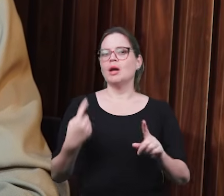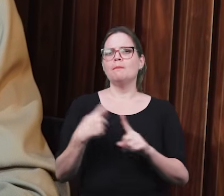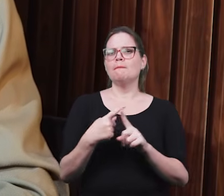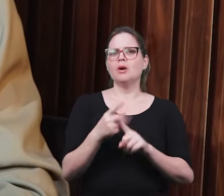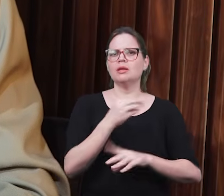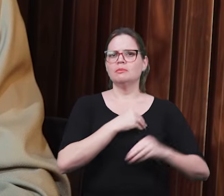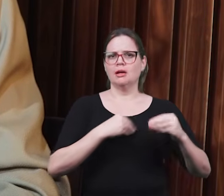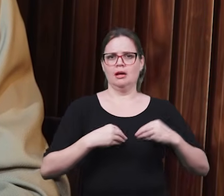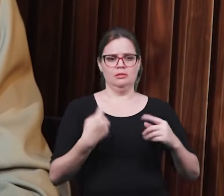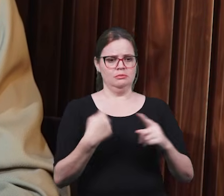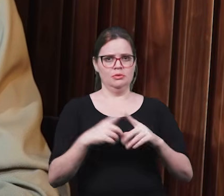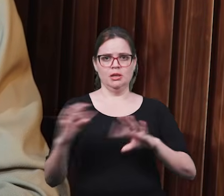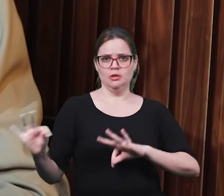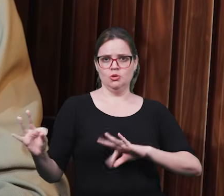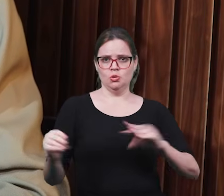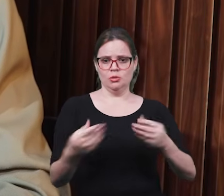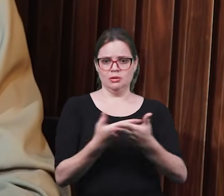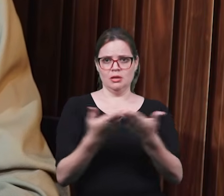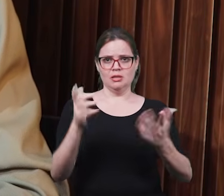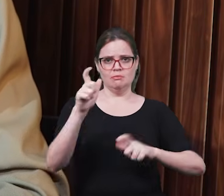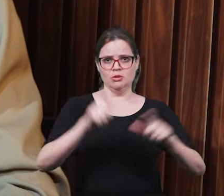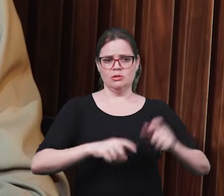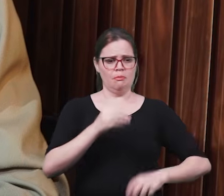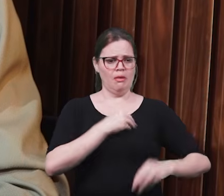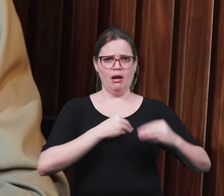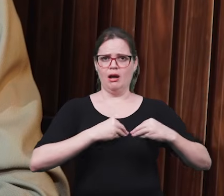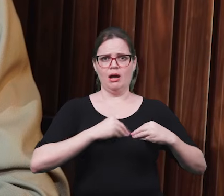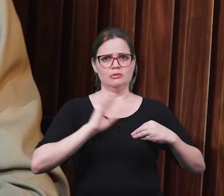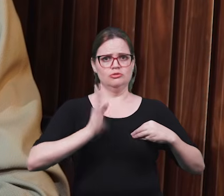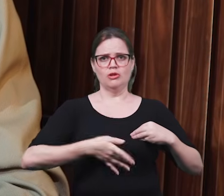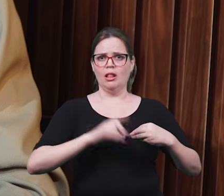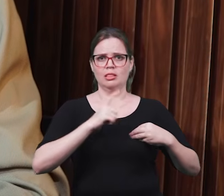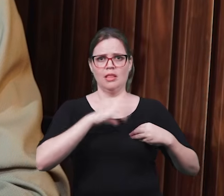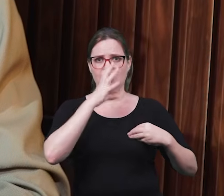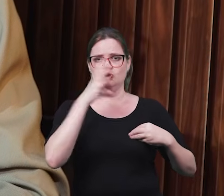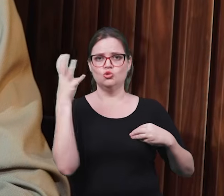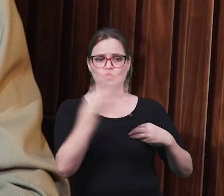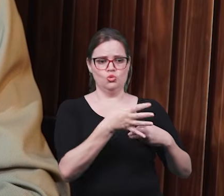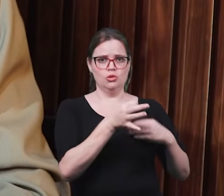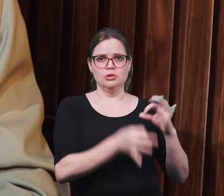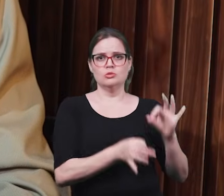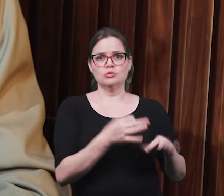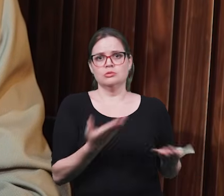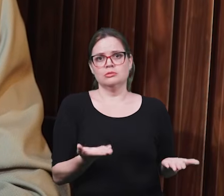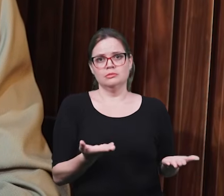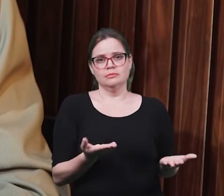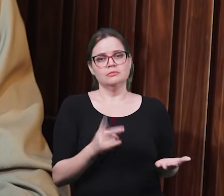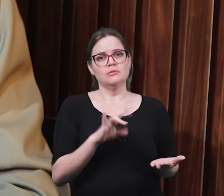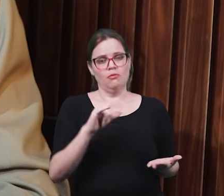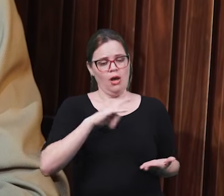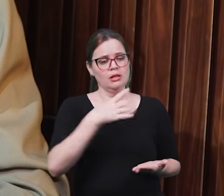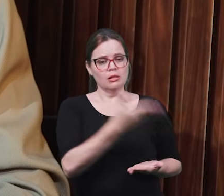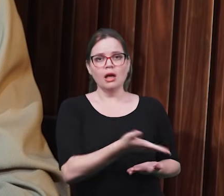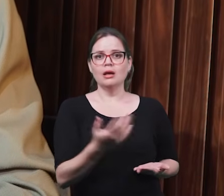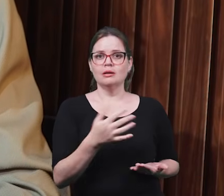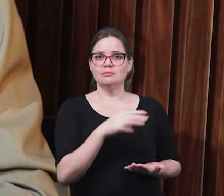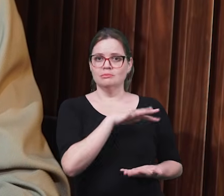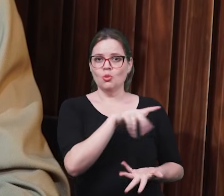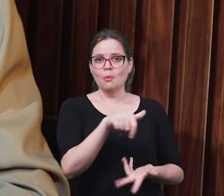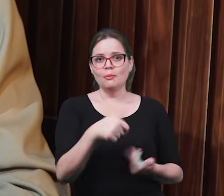justiça, por quê? Porque Jesus morreu e ressuscitou por nós. E do juízo, porque haverá um